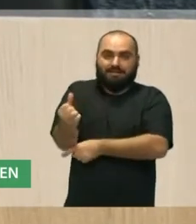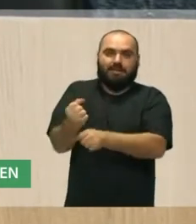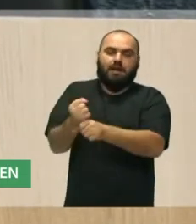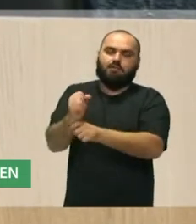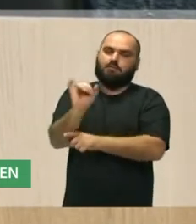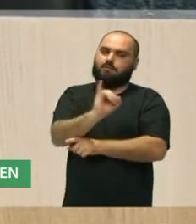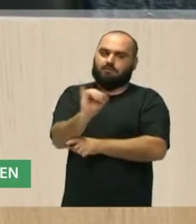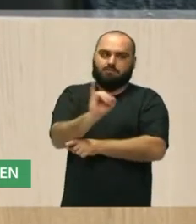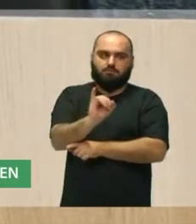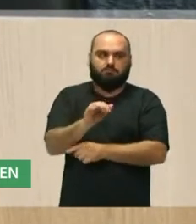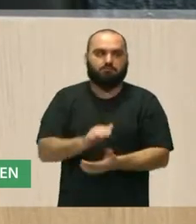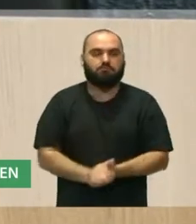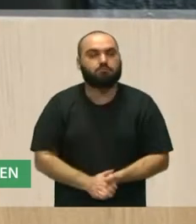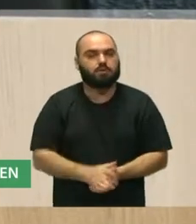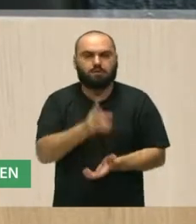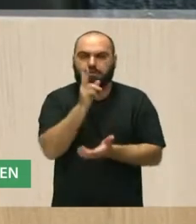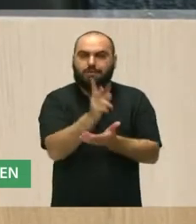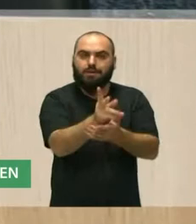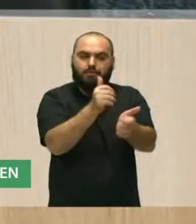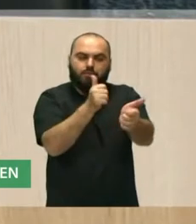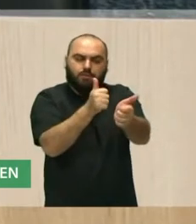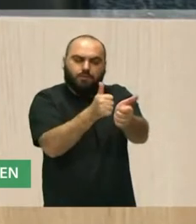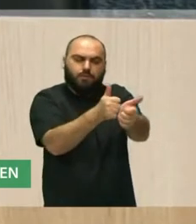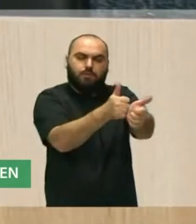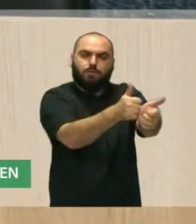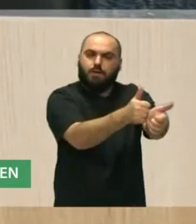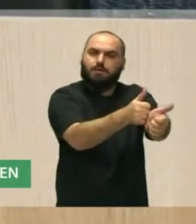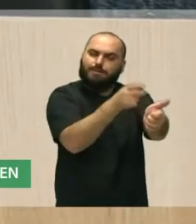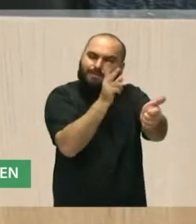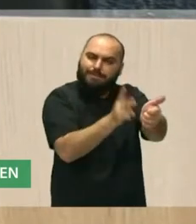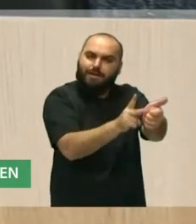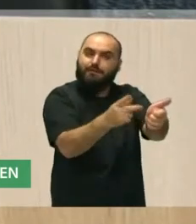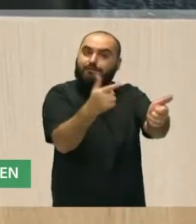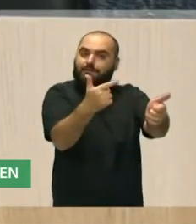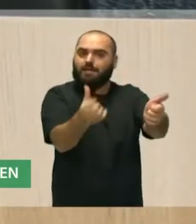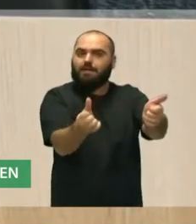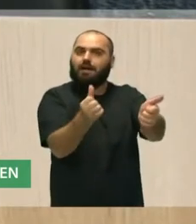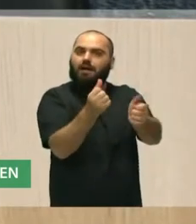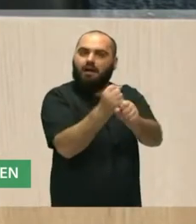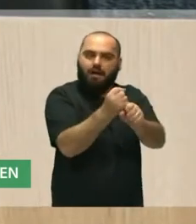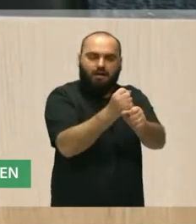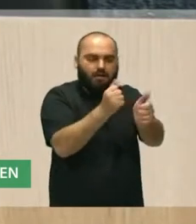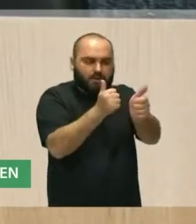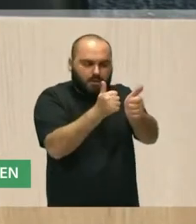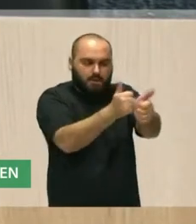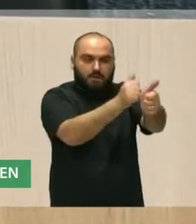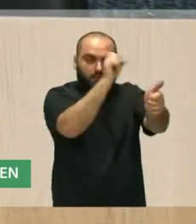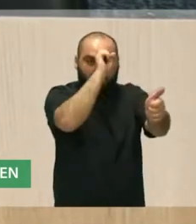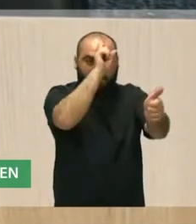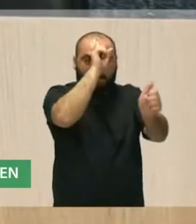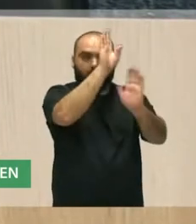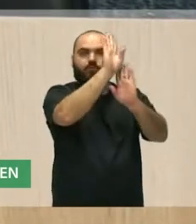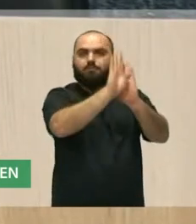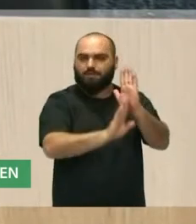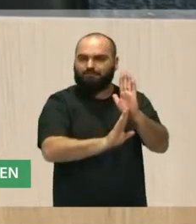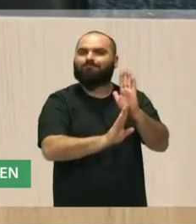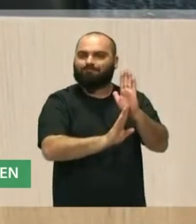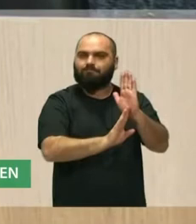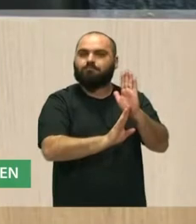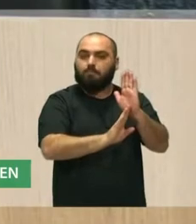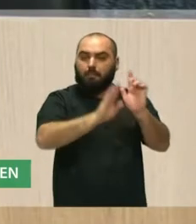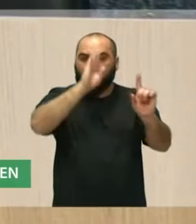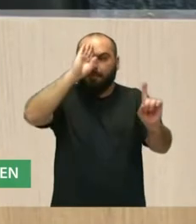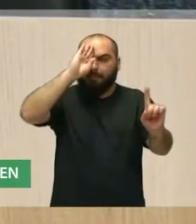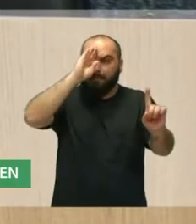E acompanho desde sempre, desde esses 26 anos, o Hospital Marieta. E